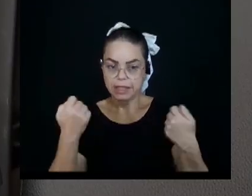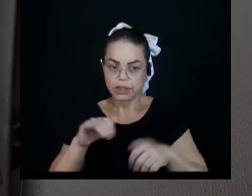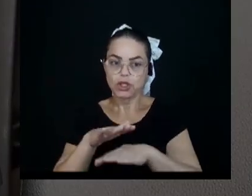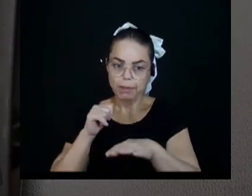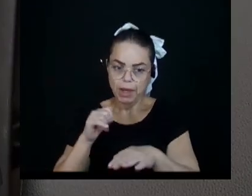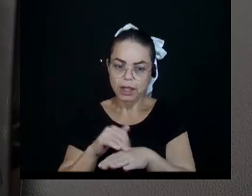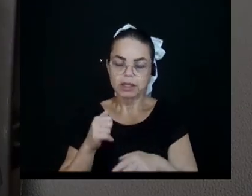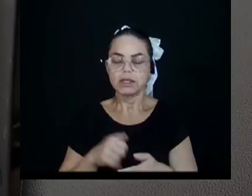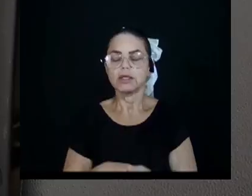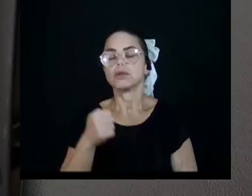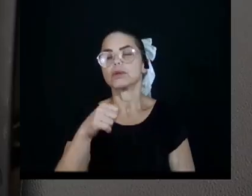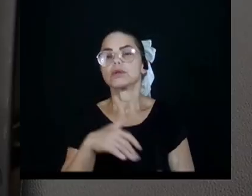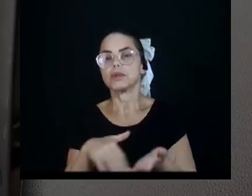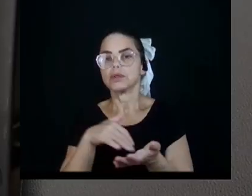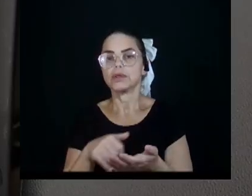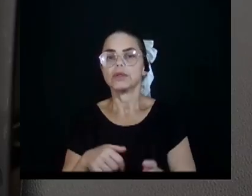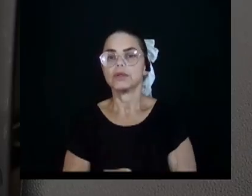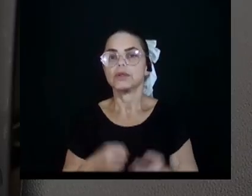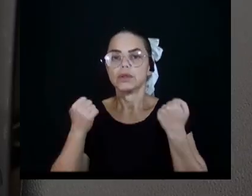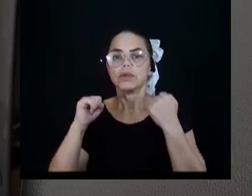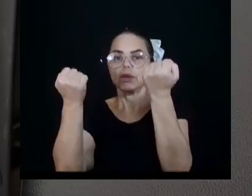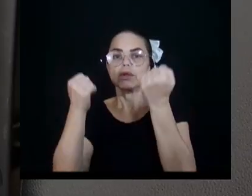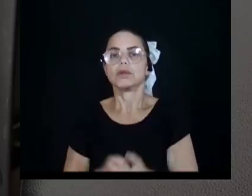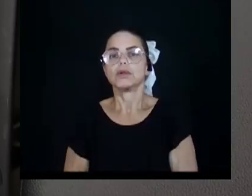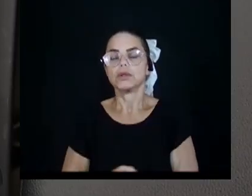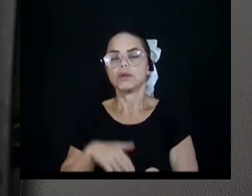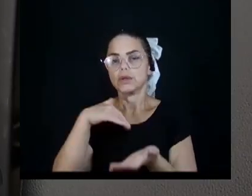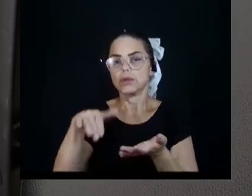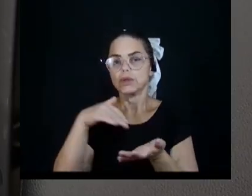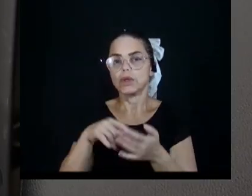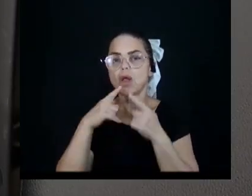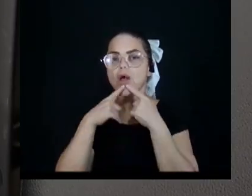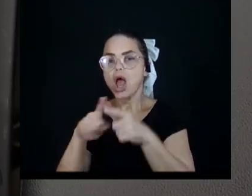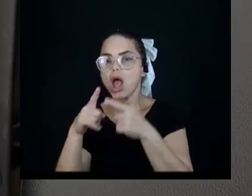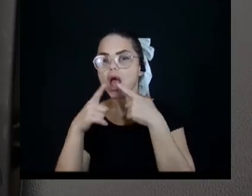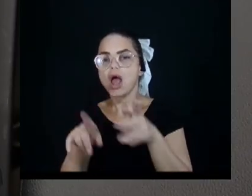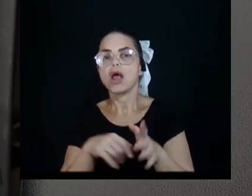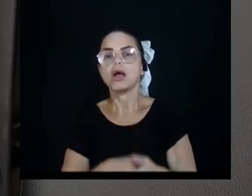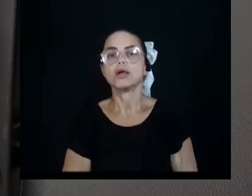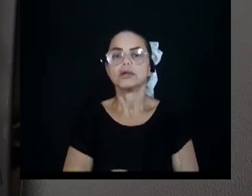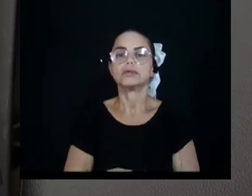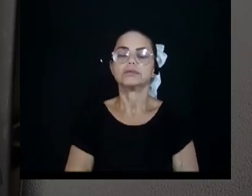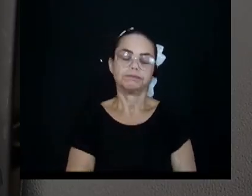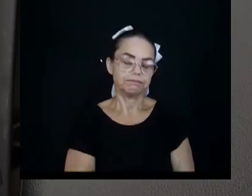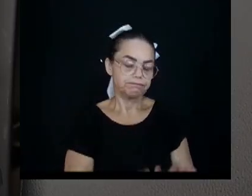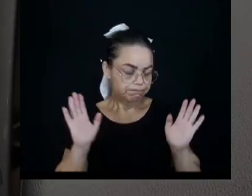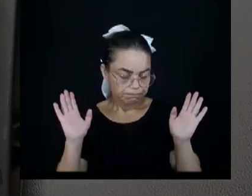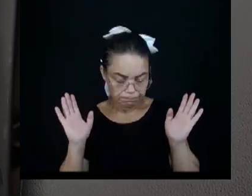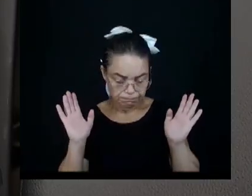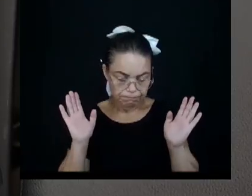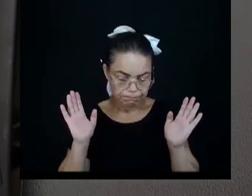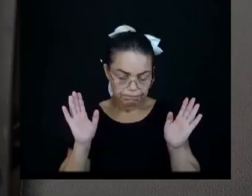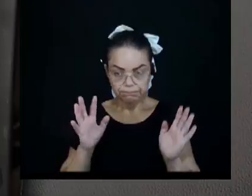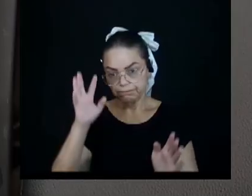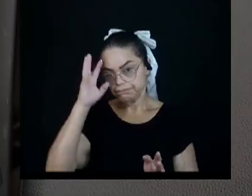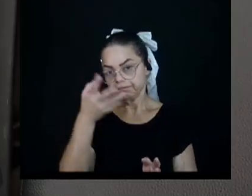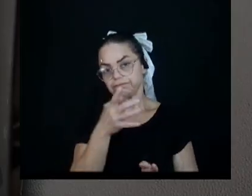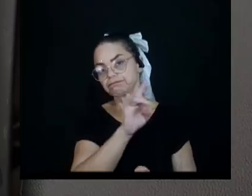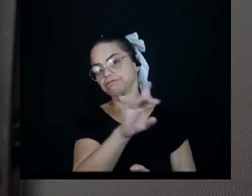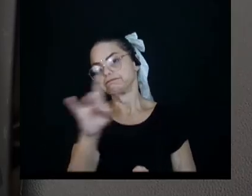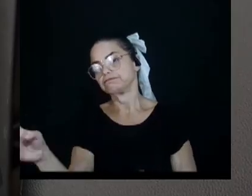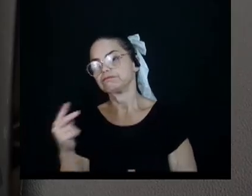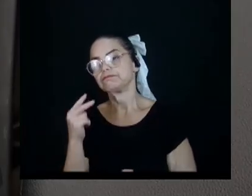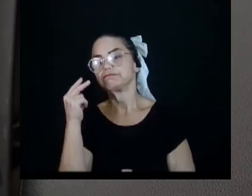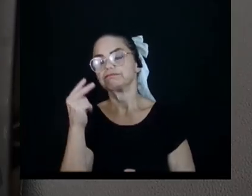Quem vai defender o secretário e quem vai criticar o secretário, aí é objeto de decisão de cada vereador foi